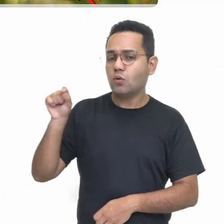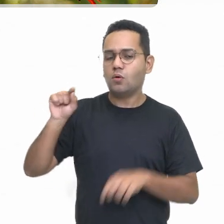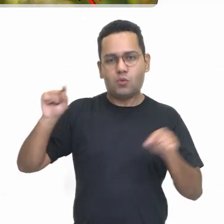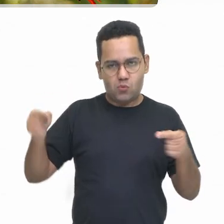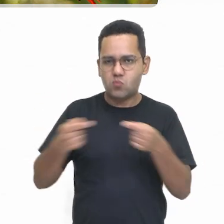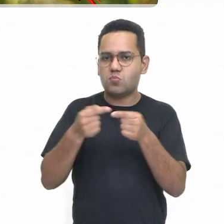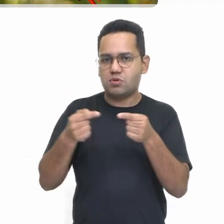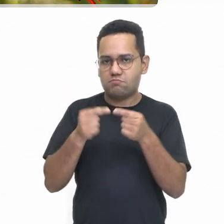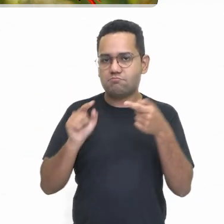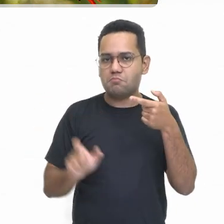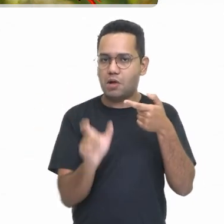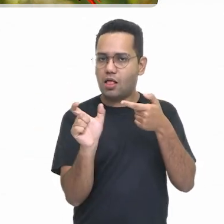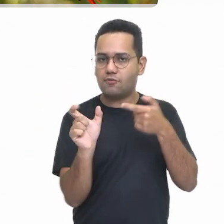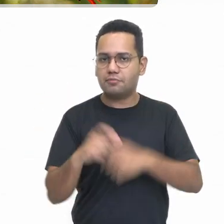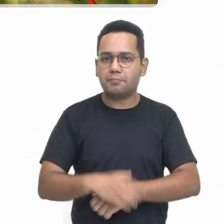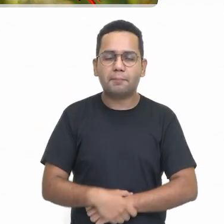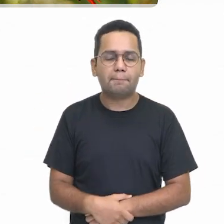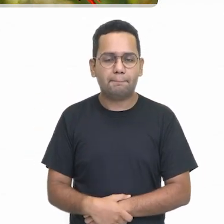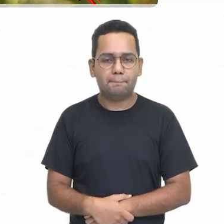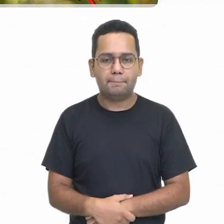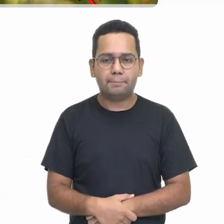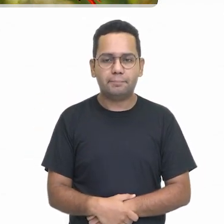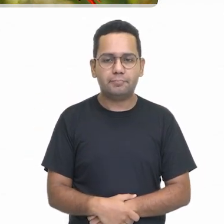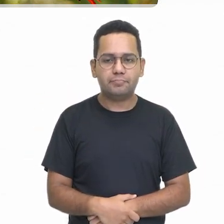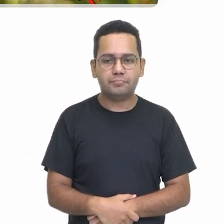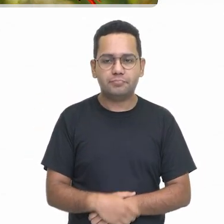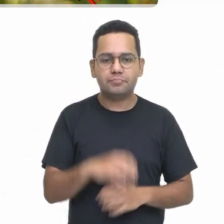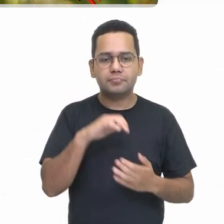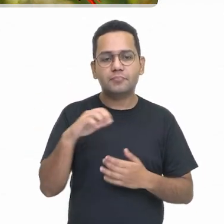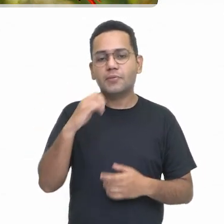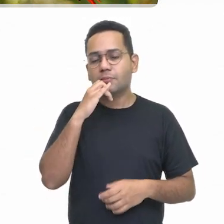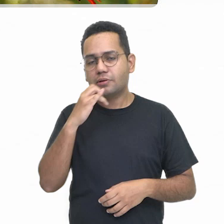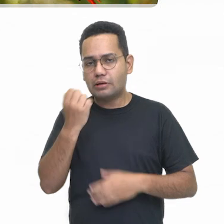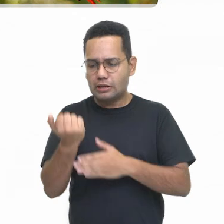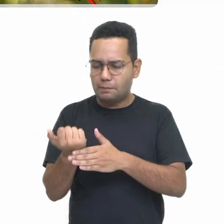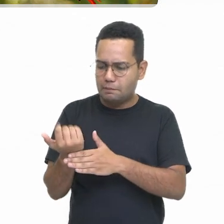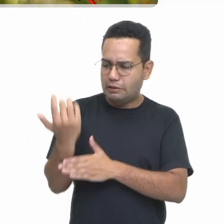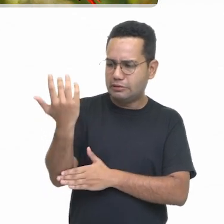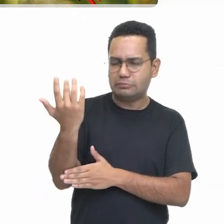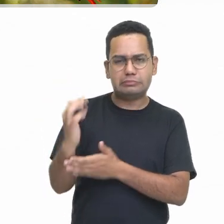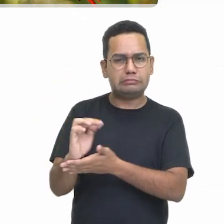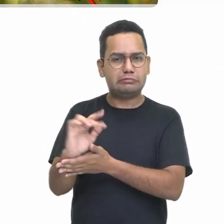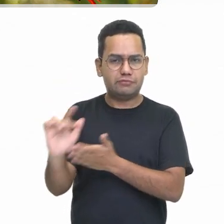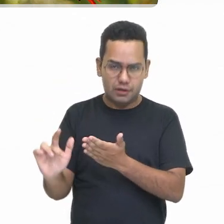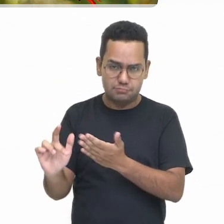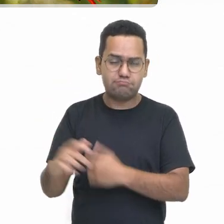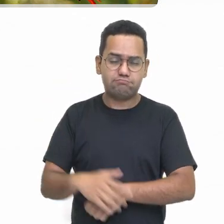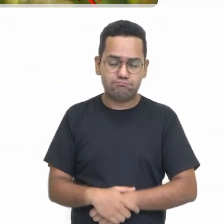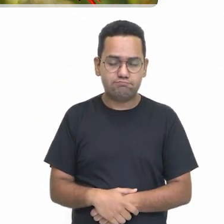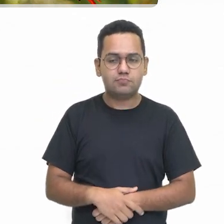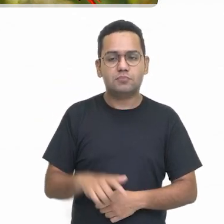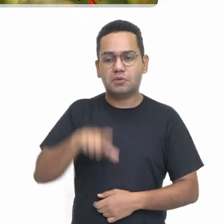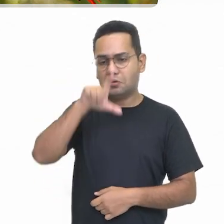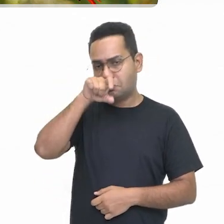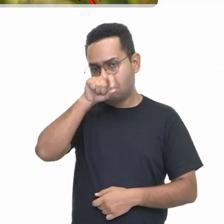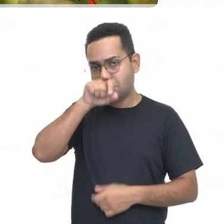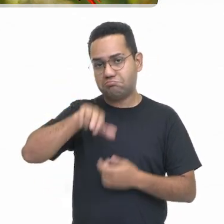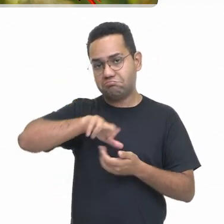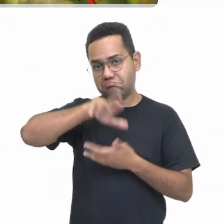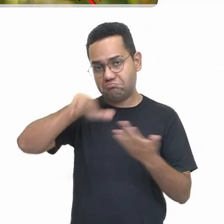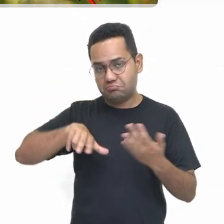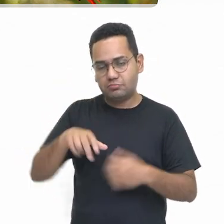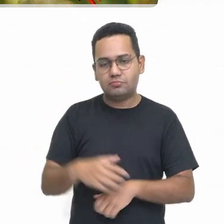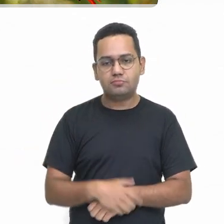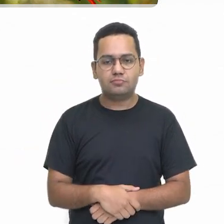compõem uma espécie tá as plantas Existem várias espécies os das Araras Existem várias